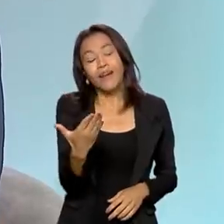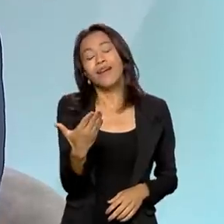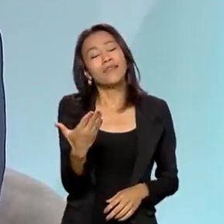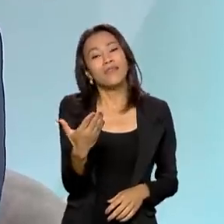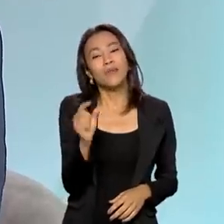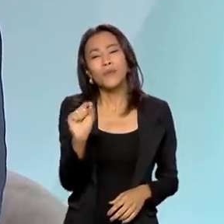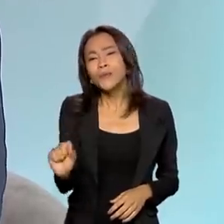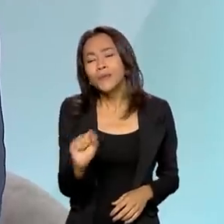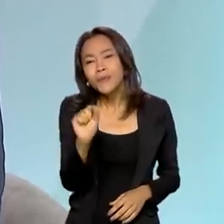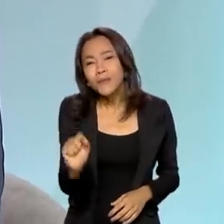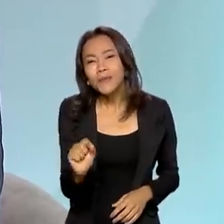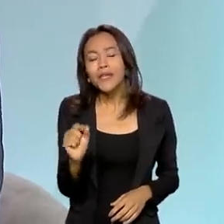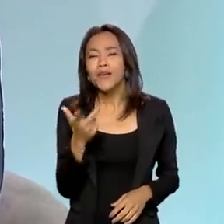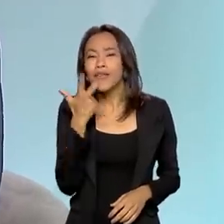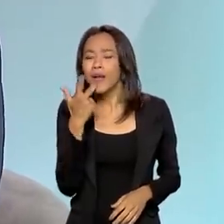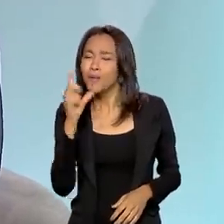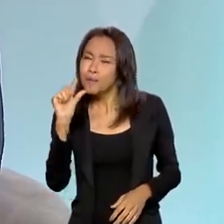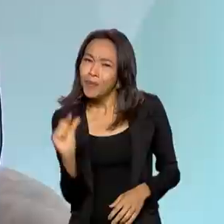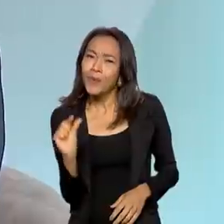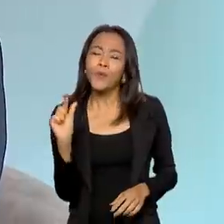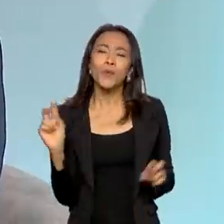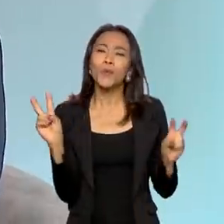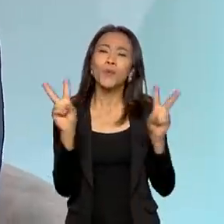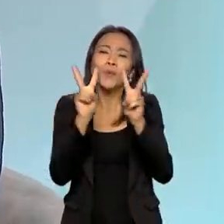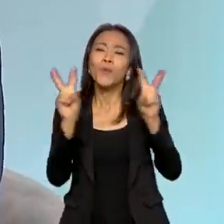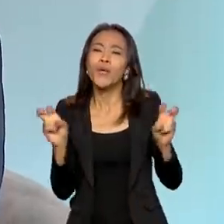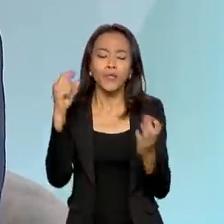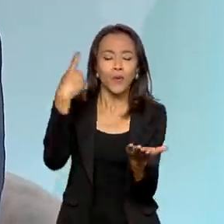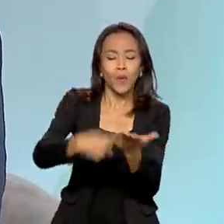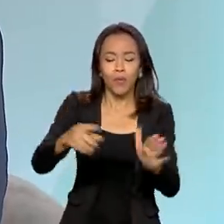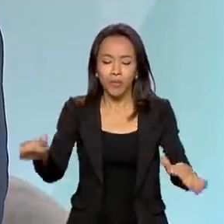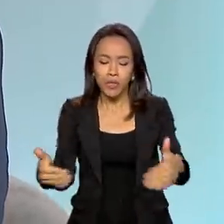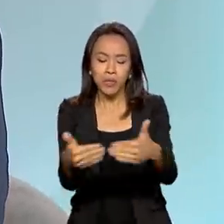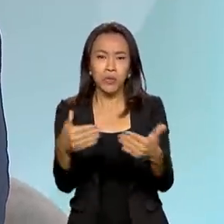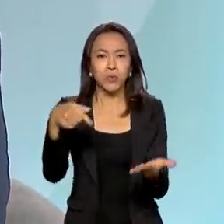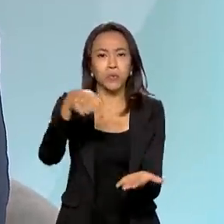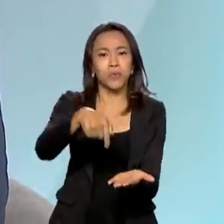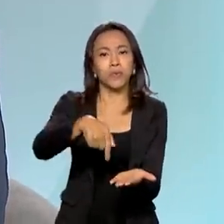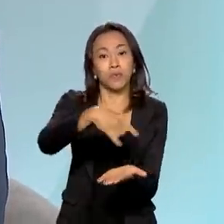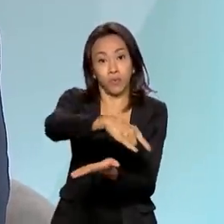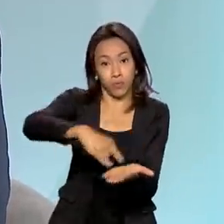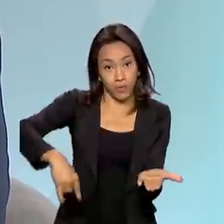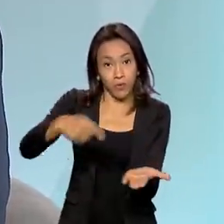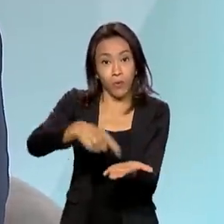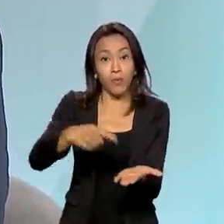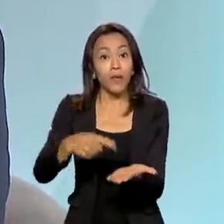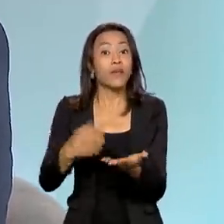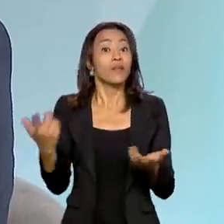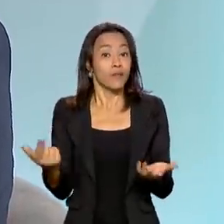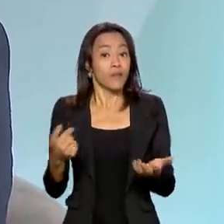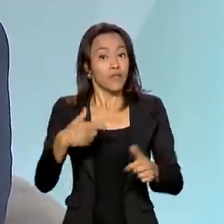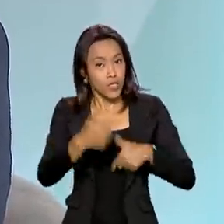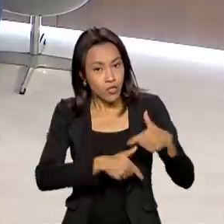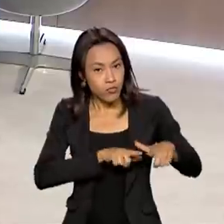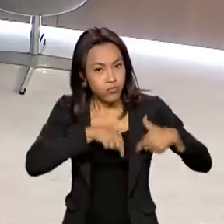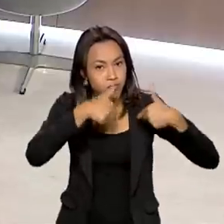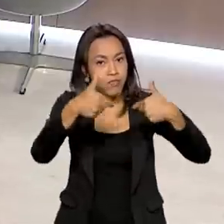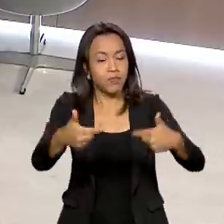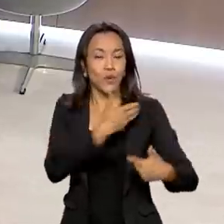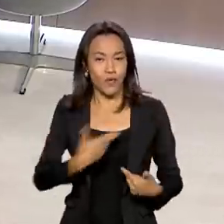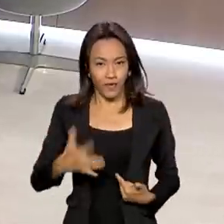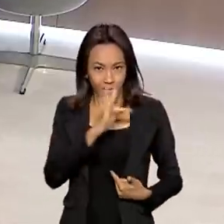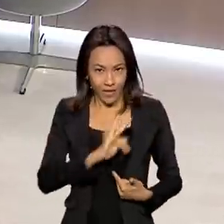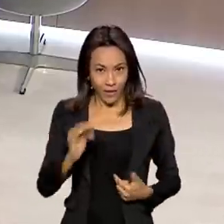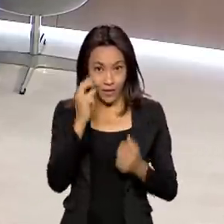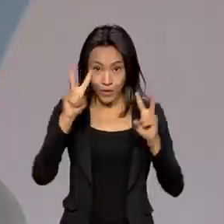poder falar um pouco o que é esse acordo do clima, o são ações do governo federal em relação ao meio ambiente. Tá certo. Ministro, a gente já